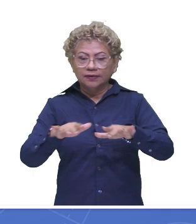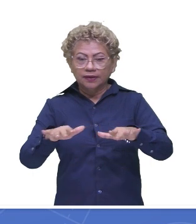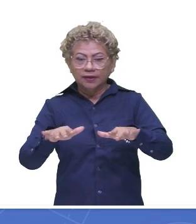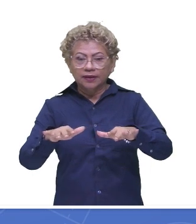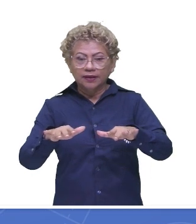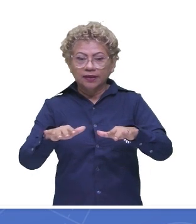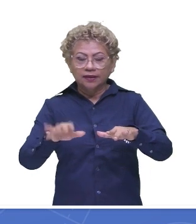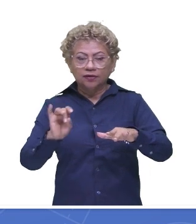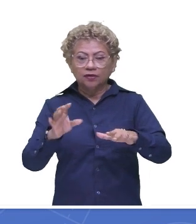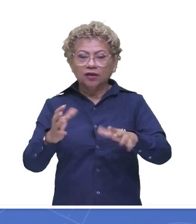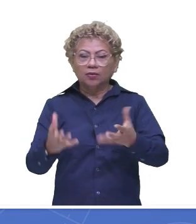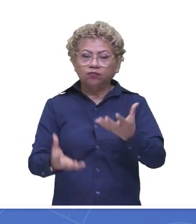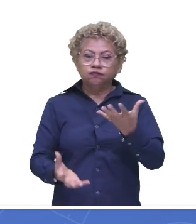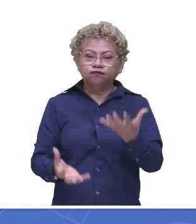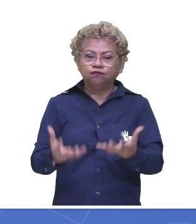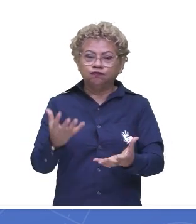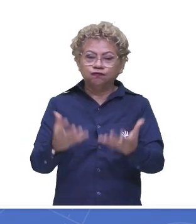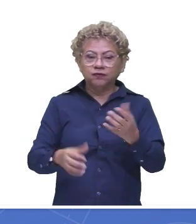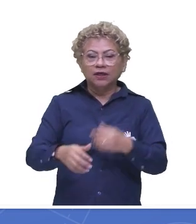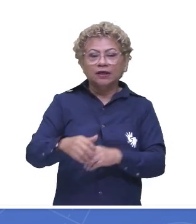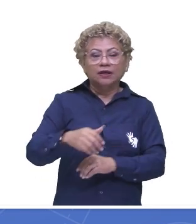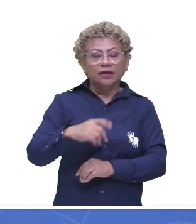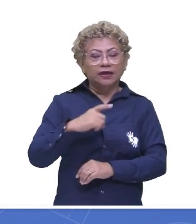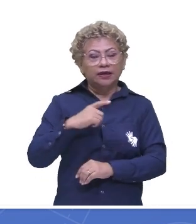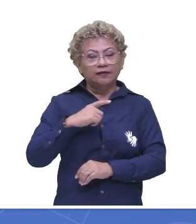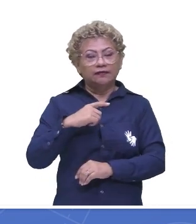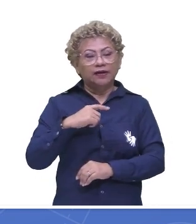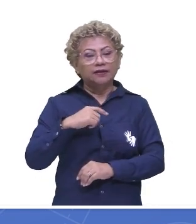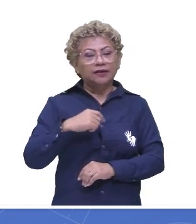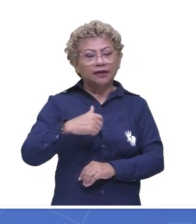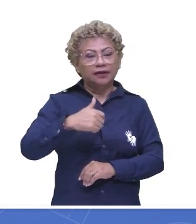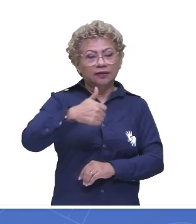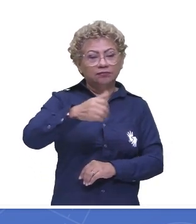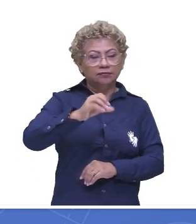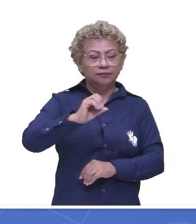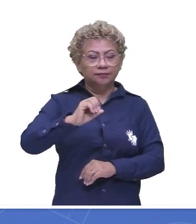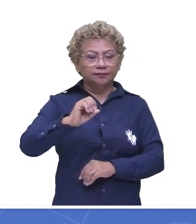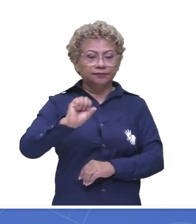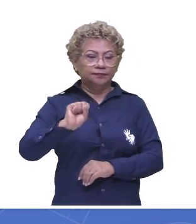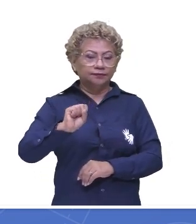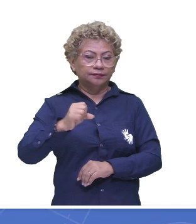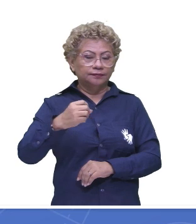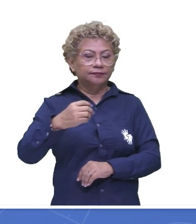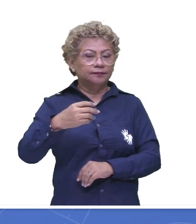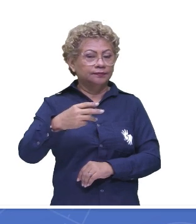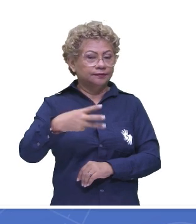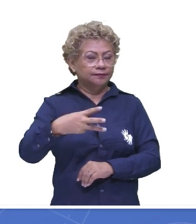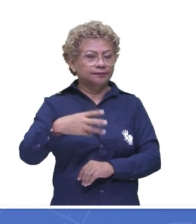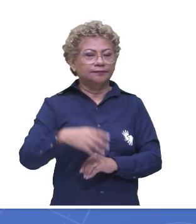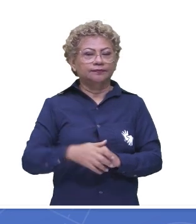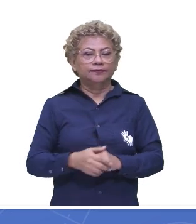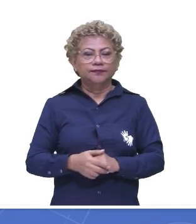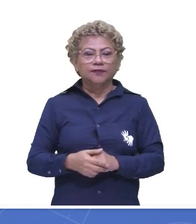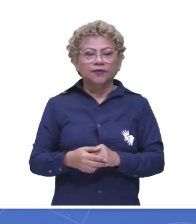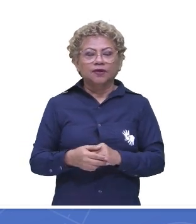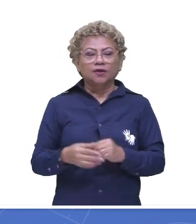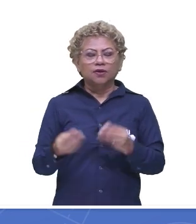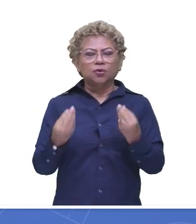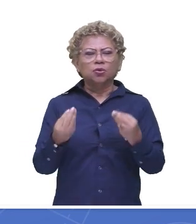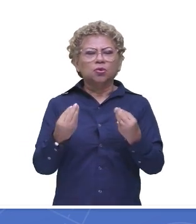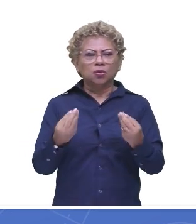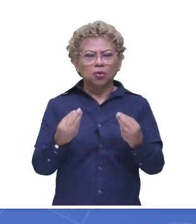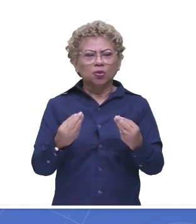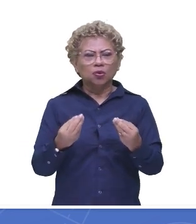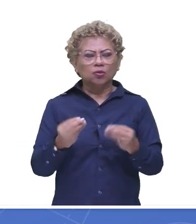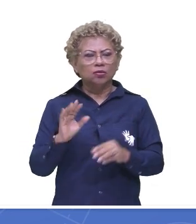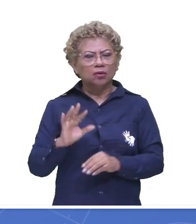começa a mudar de fase. Calcule a quantidade de calor latente necessária para o bloco se fundir completamente, olha